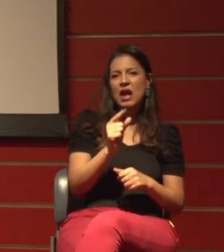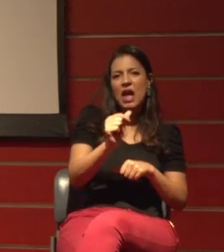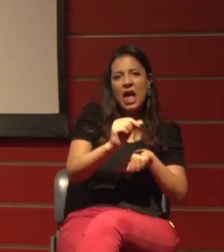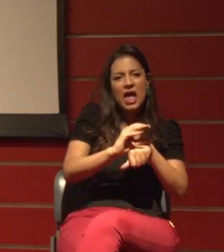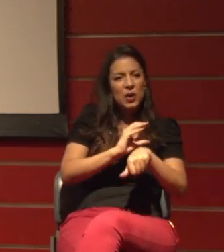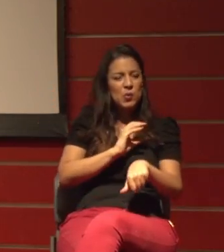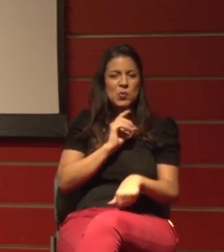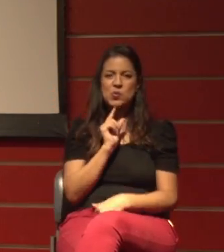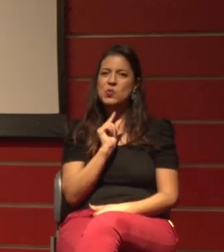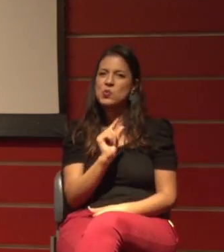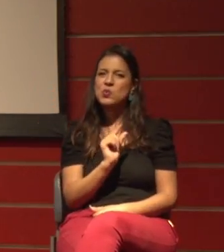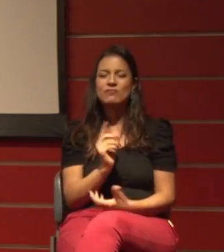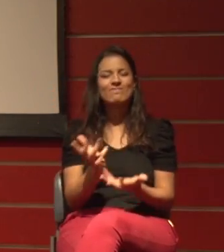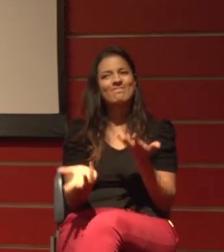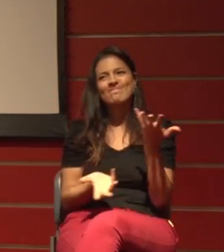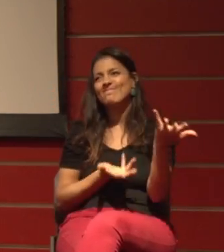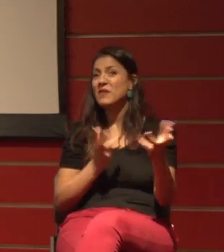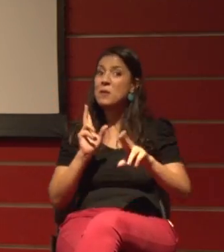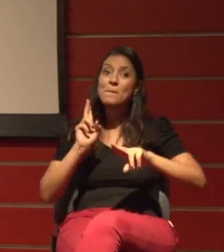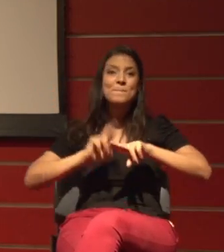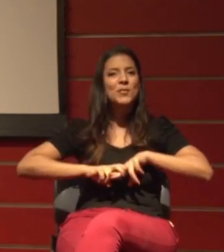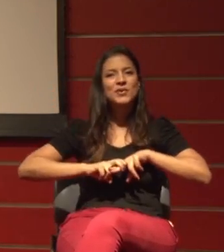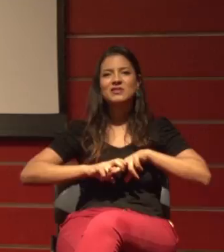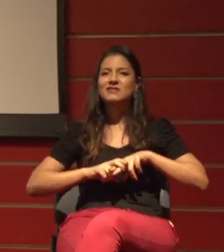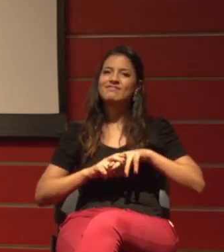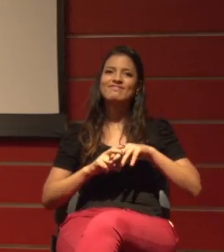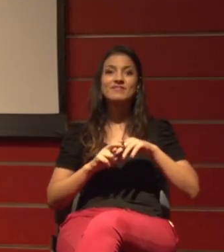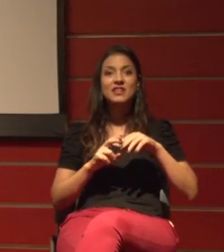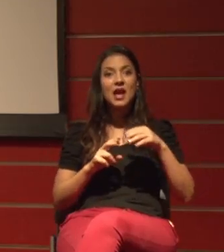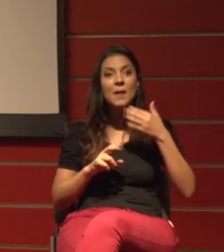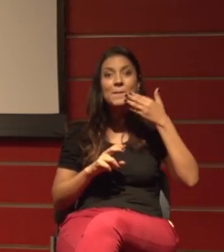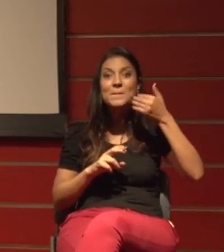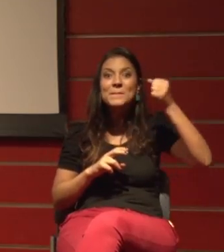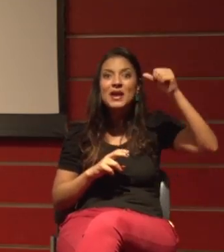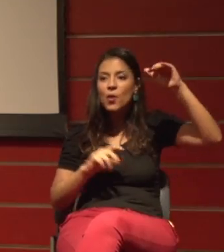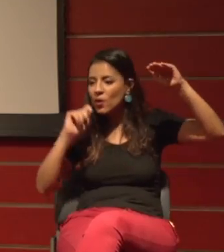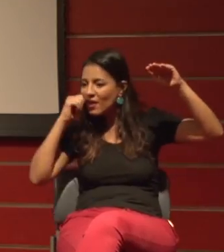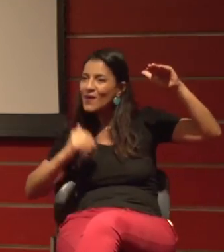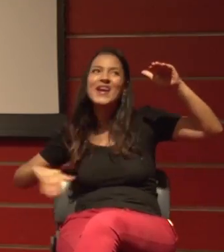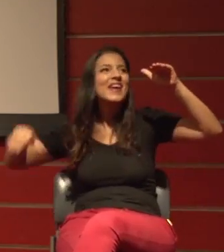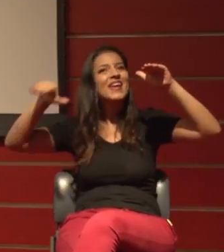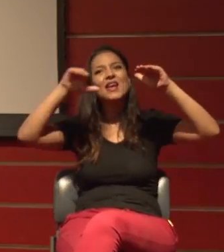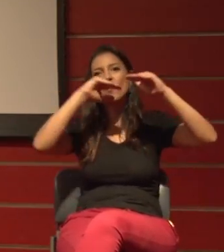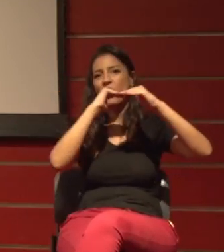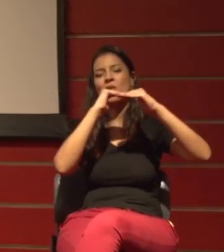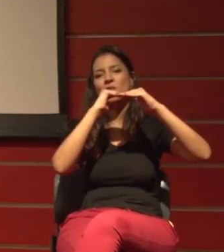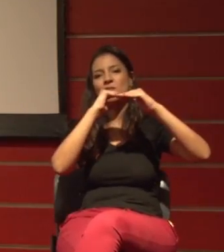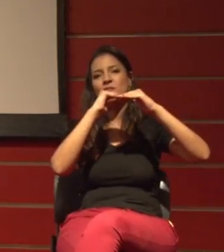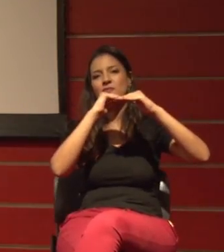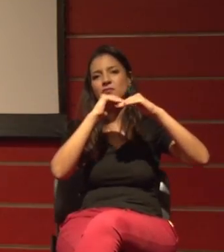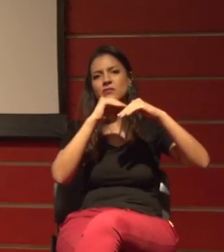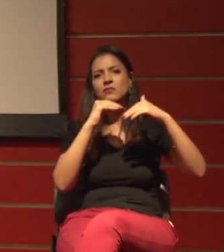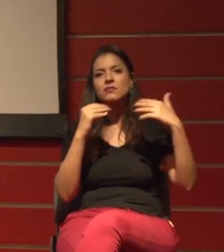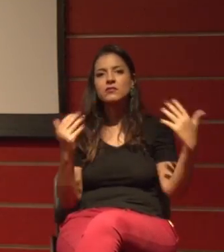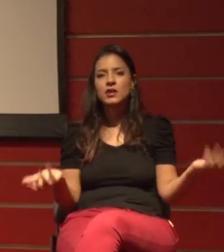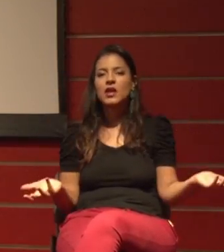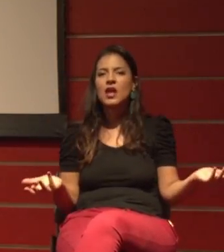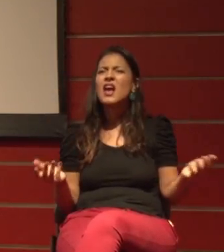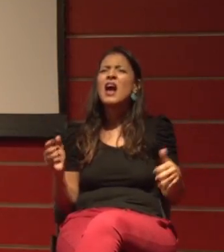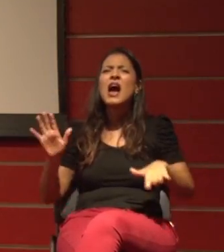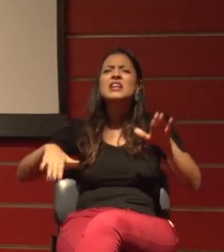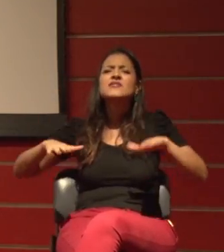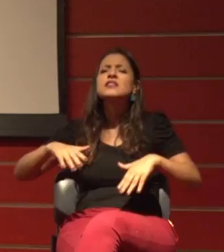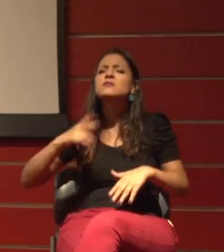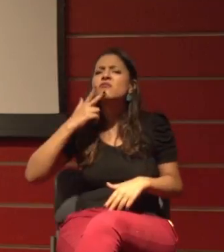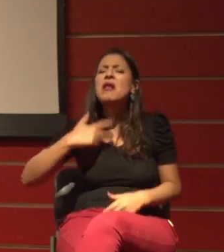aos pés né não estaria quando quando falam né pra gente ah mas a gente escolheu por mérito e não por cor é isso também